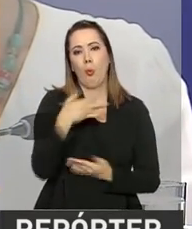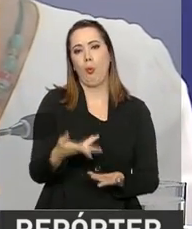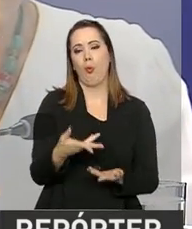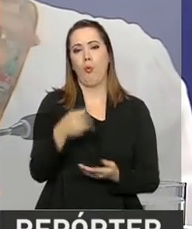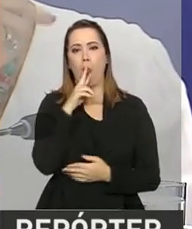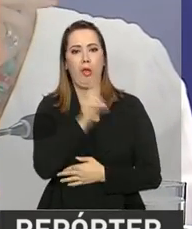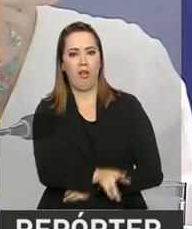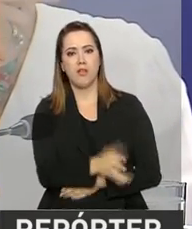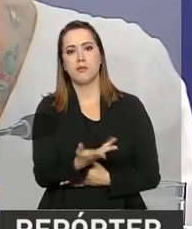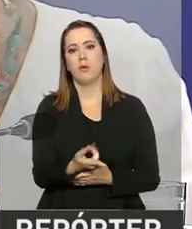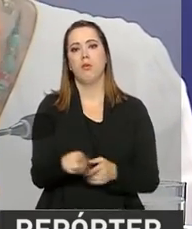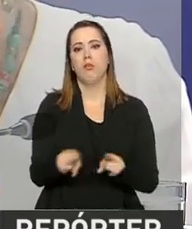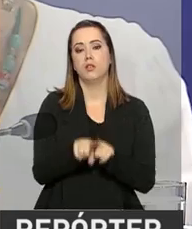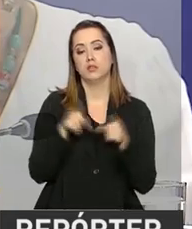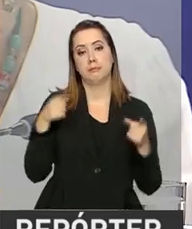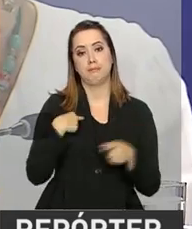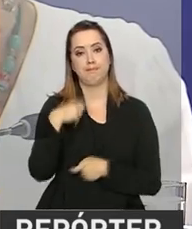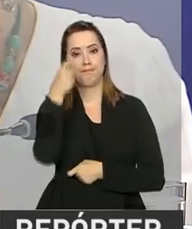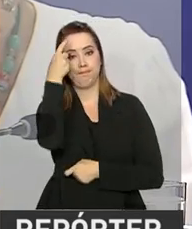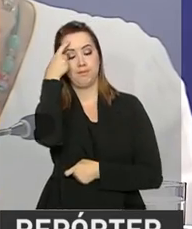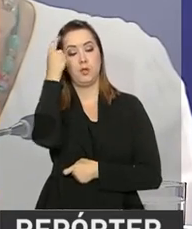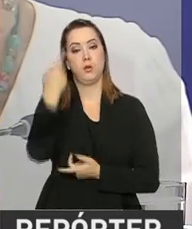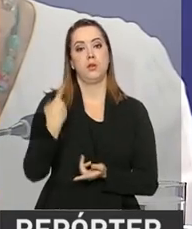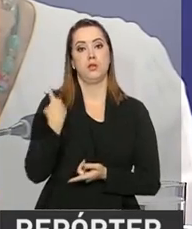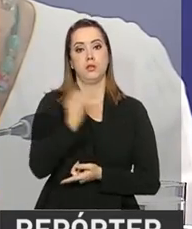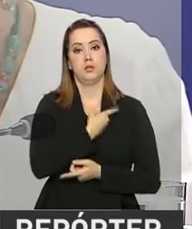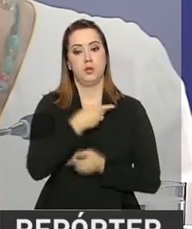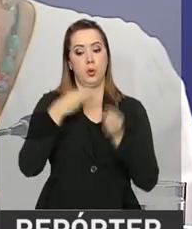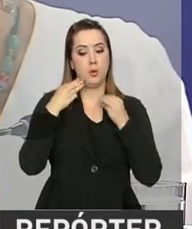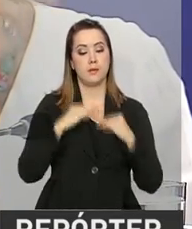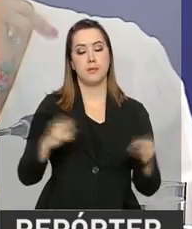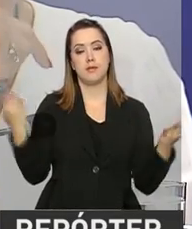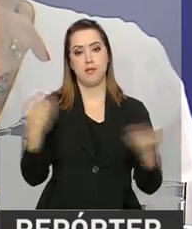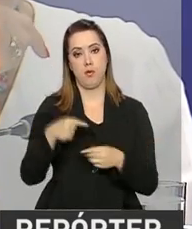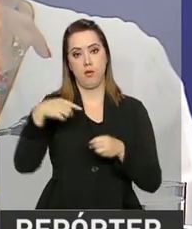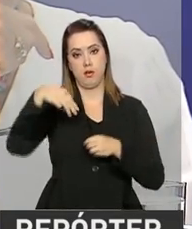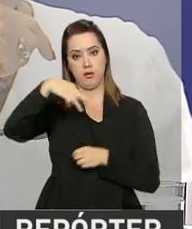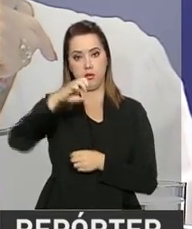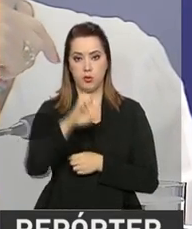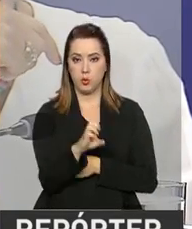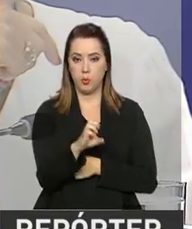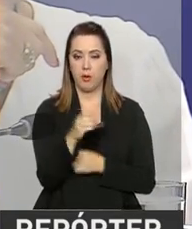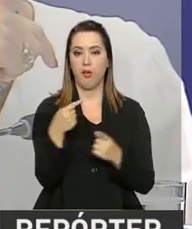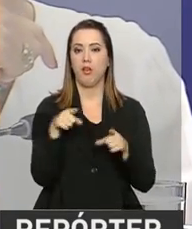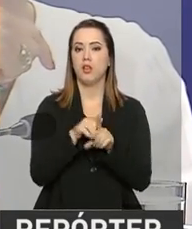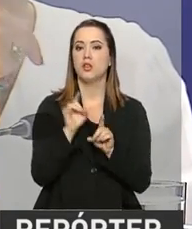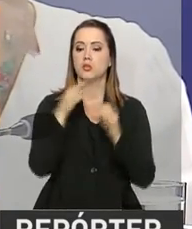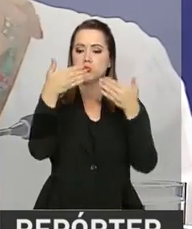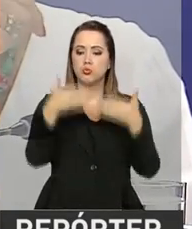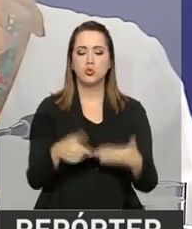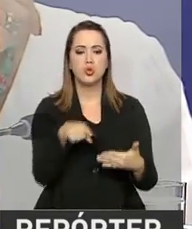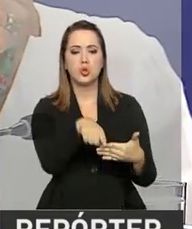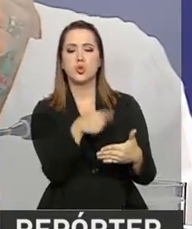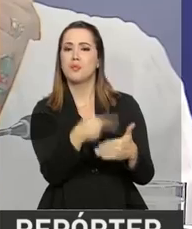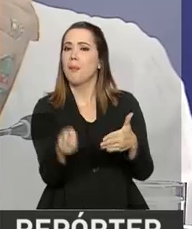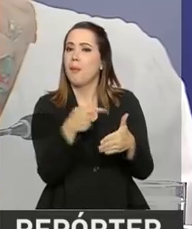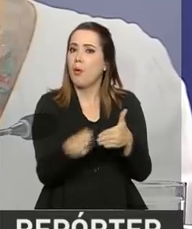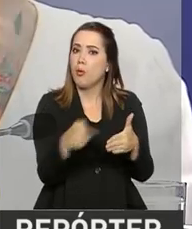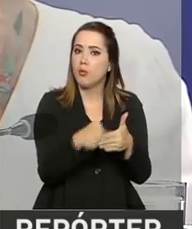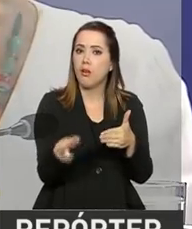eu imagino que a nossa missão aqui no mec como Ministro da Educação não é diante de um quadro como